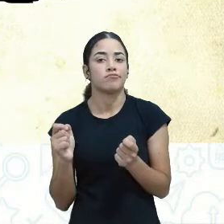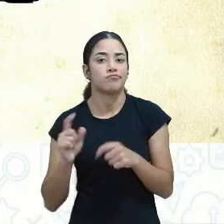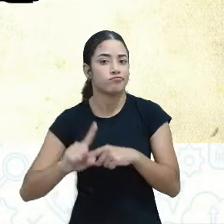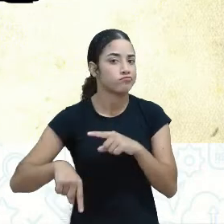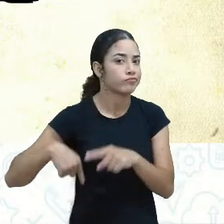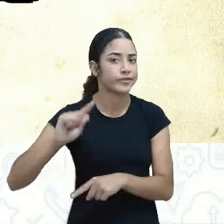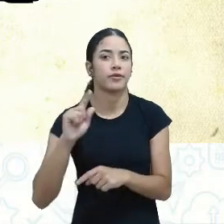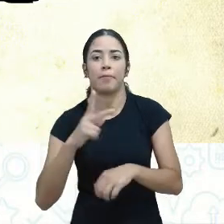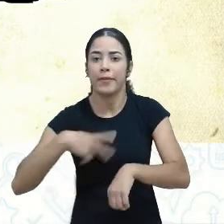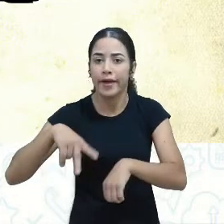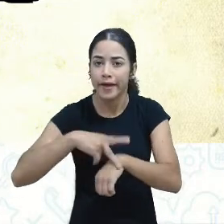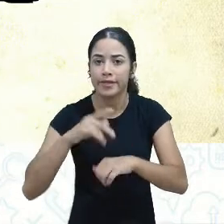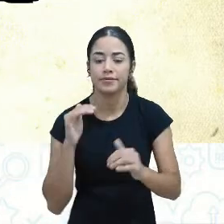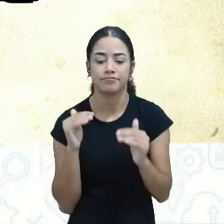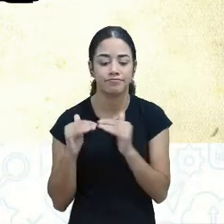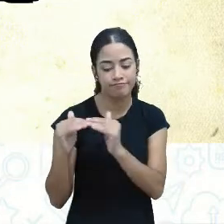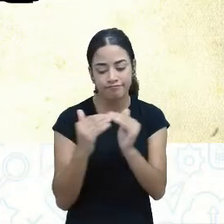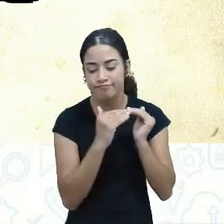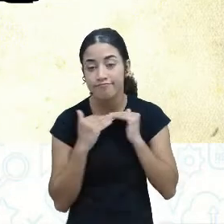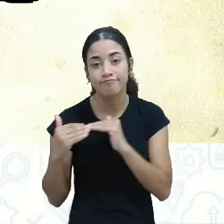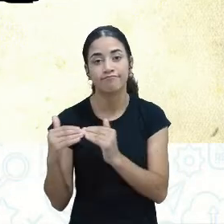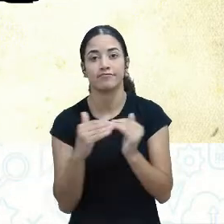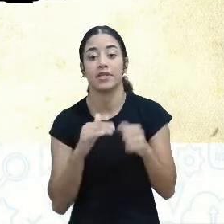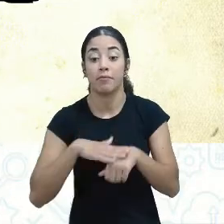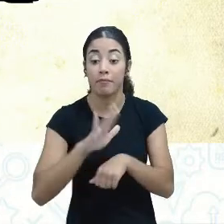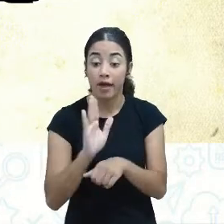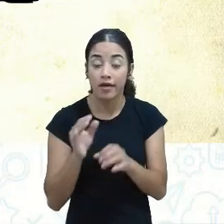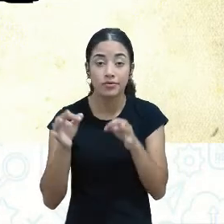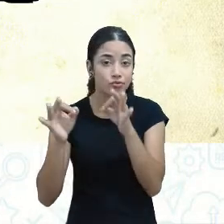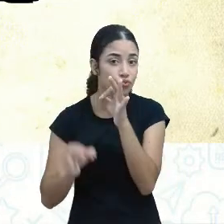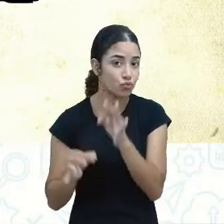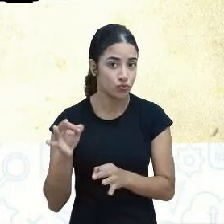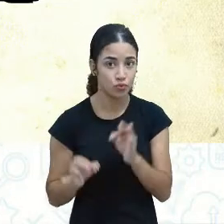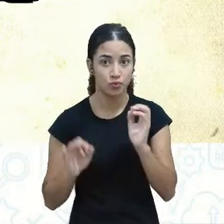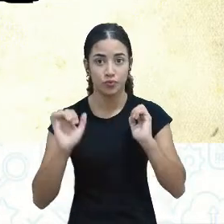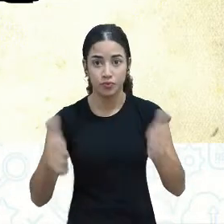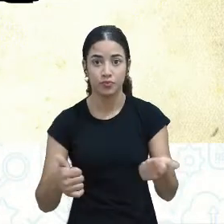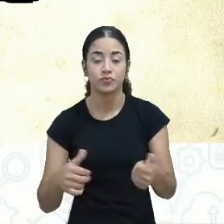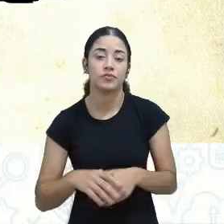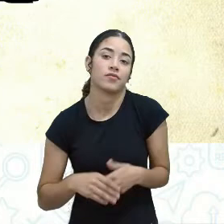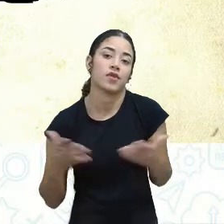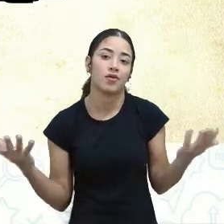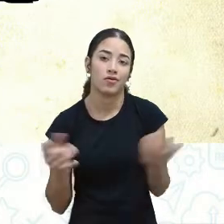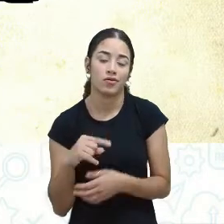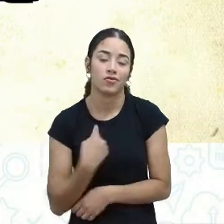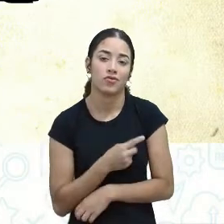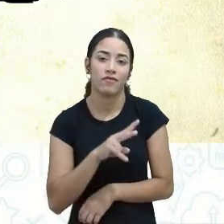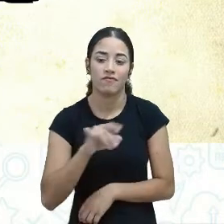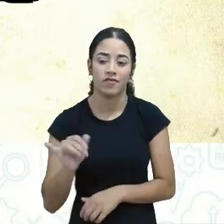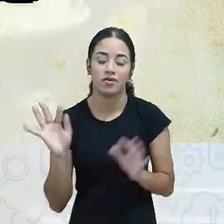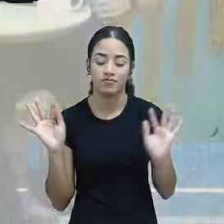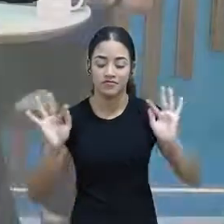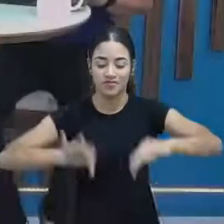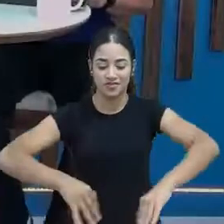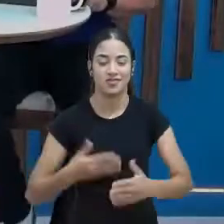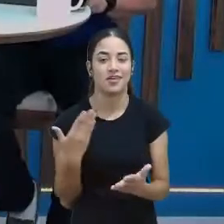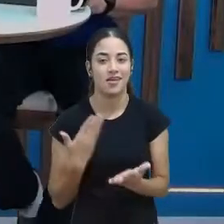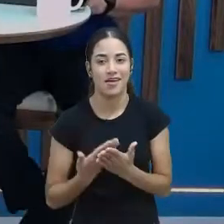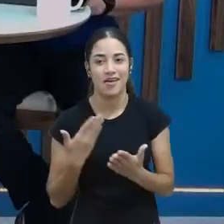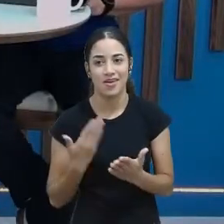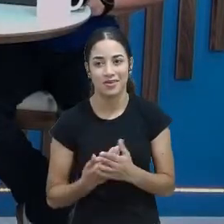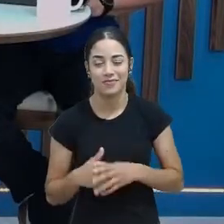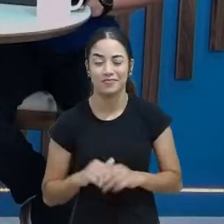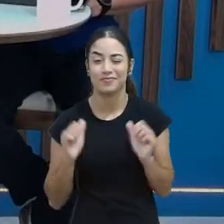mais igualitário, né, esse país aí mais justo, certo? E com isso a gente vai finalizando a nossa aula,